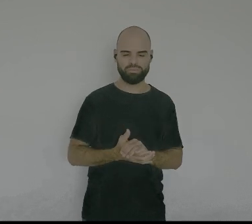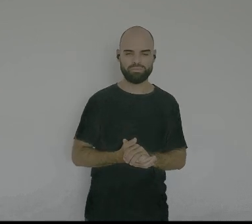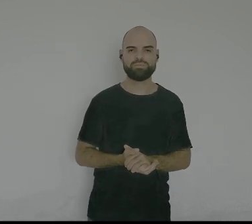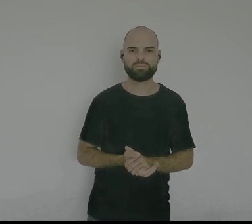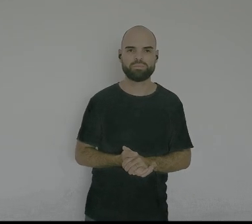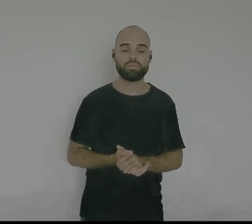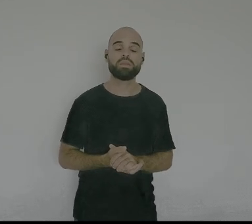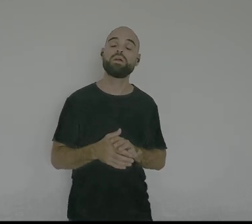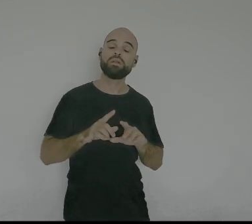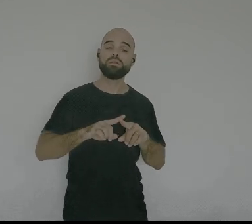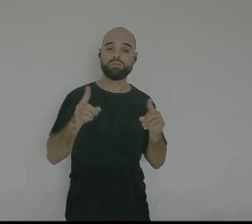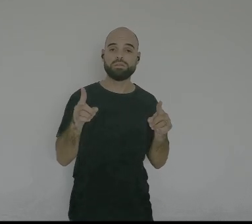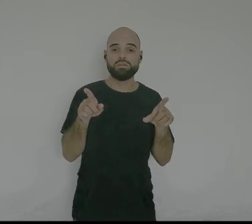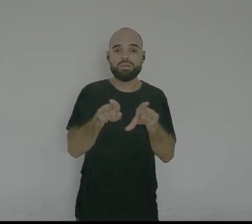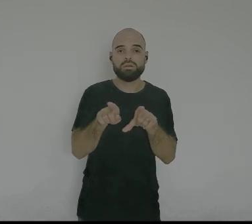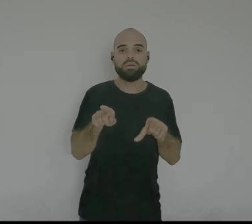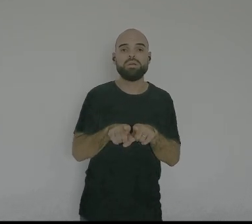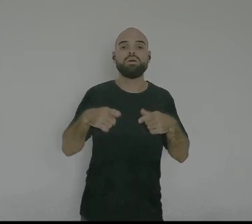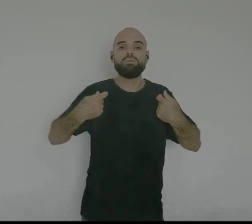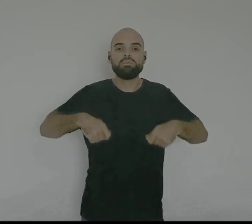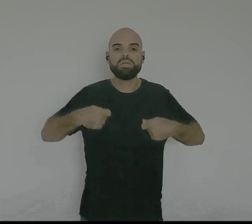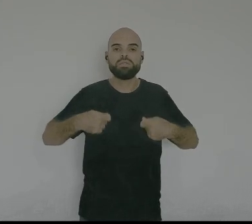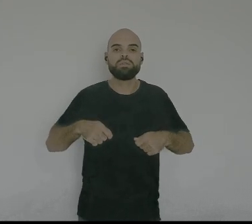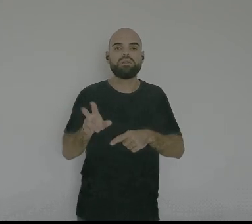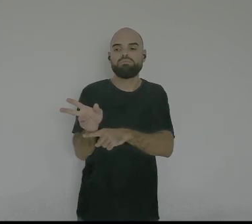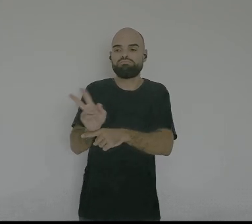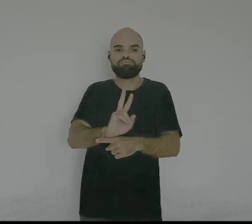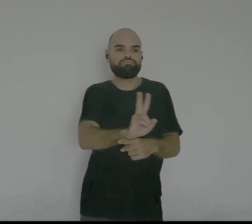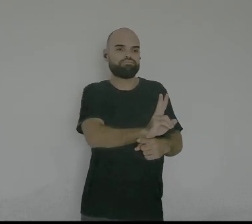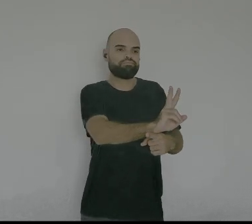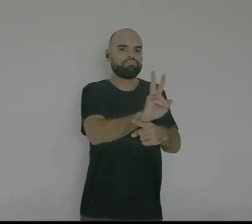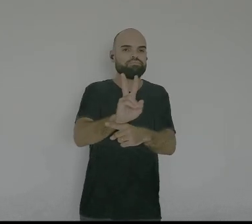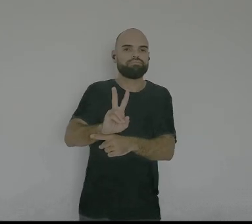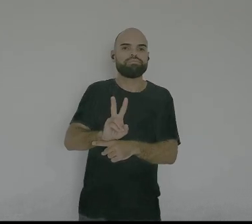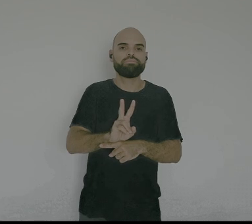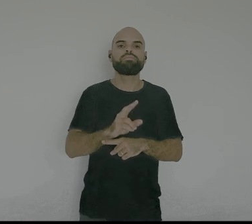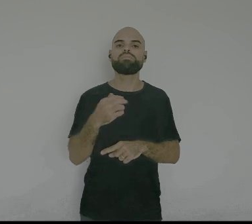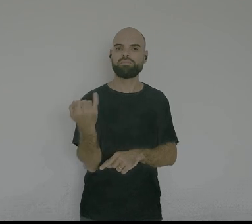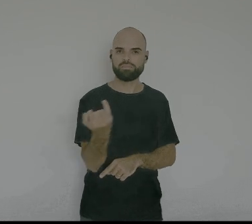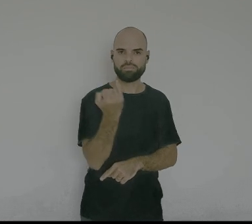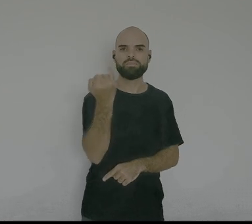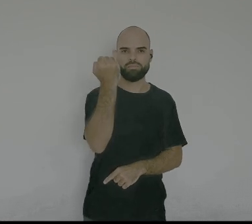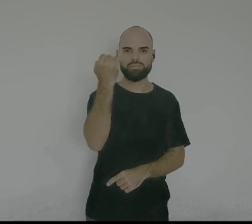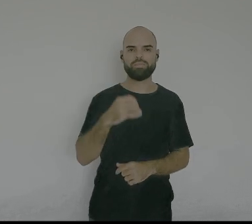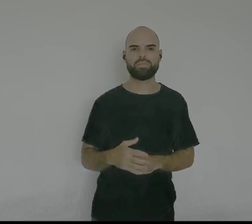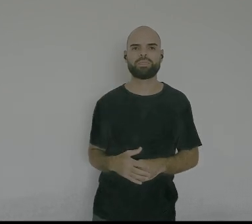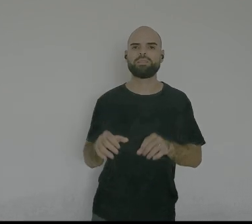social. E deve ter também um sistema de monitoramento,